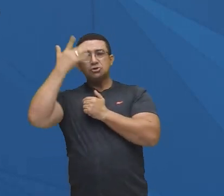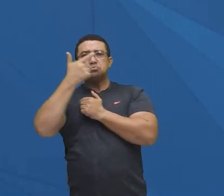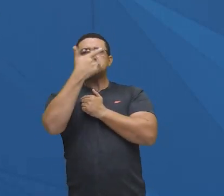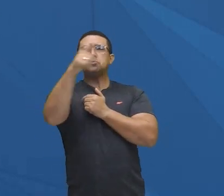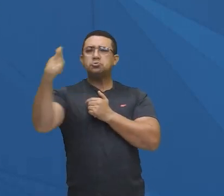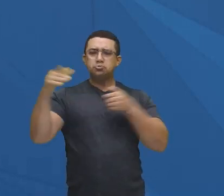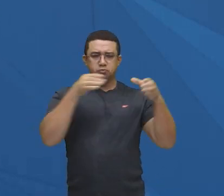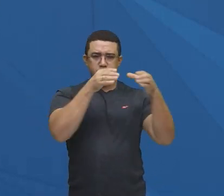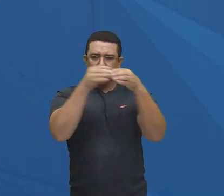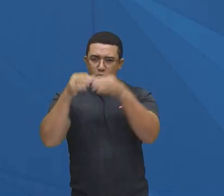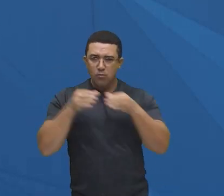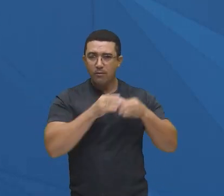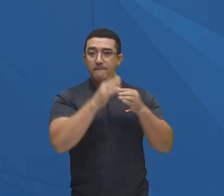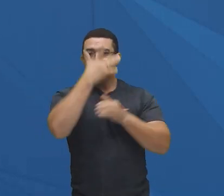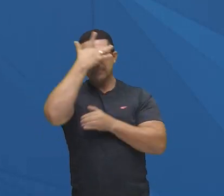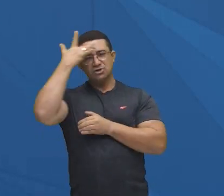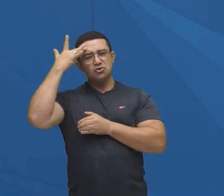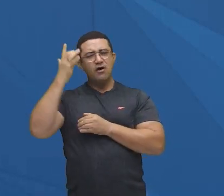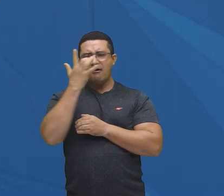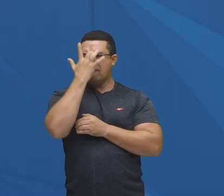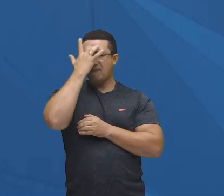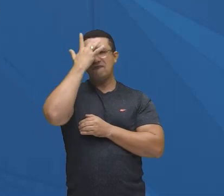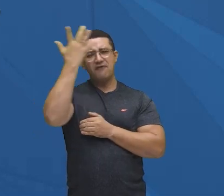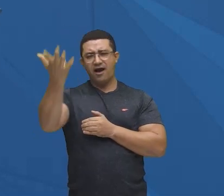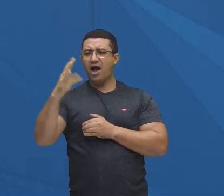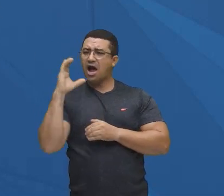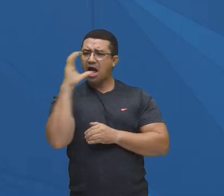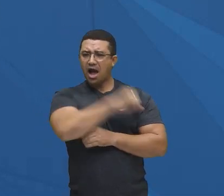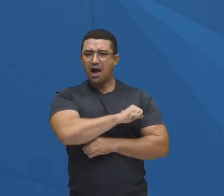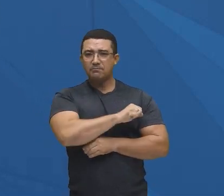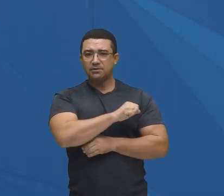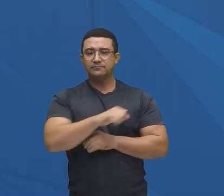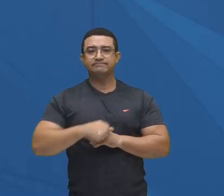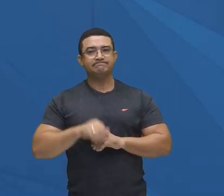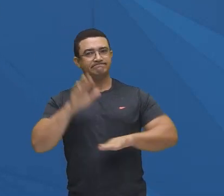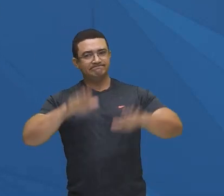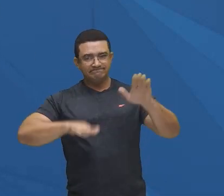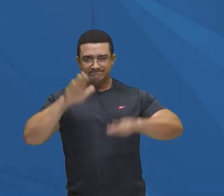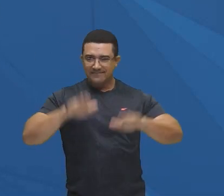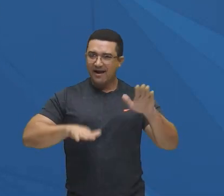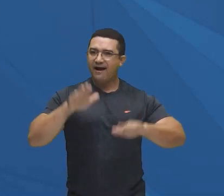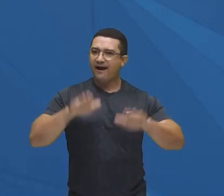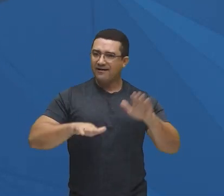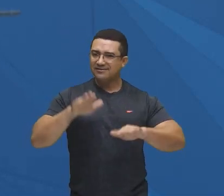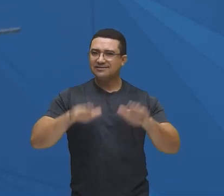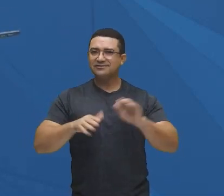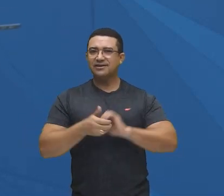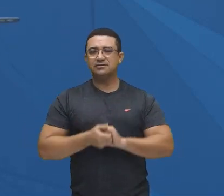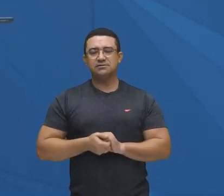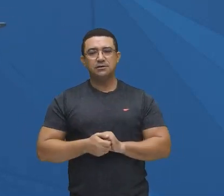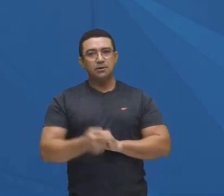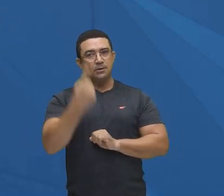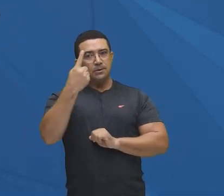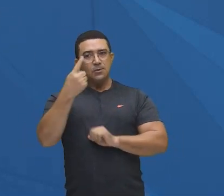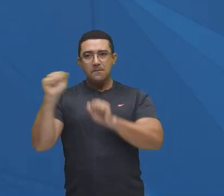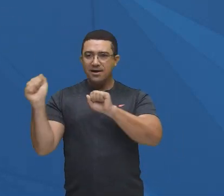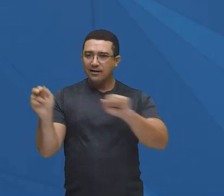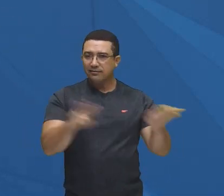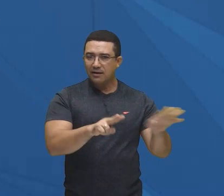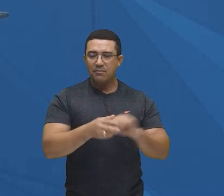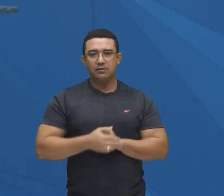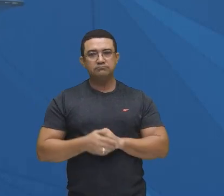de pessoas muito mais prático, muito mais rápido. Às vezes você passa uma semana sem ver ali o